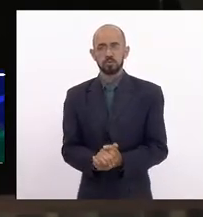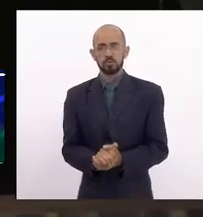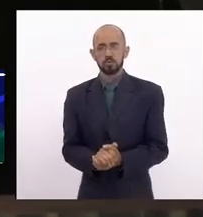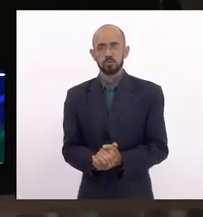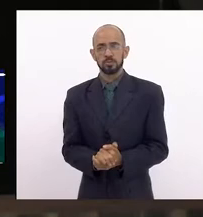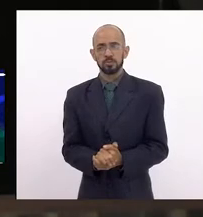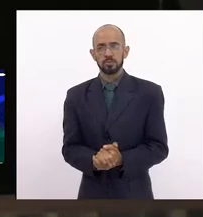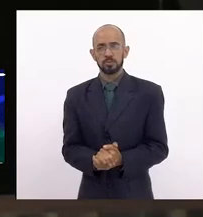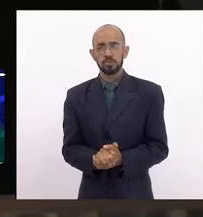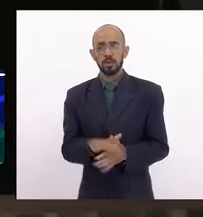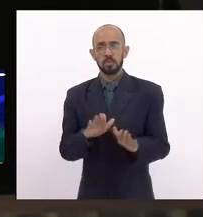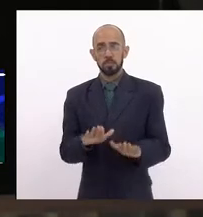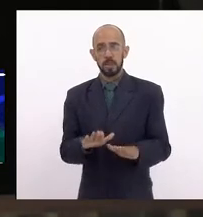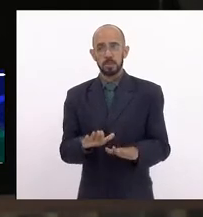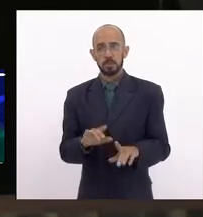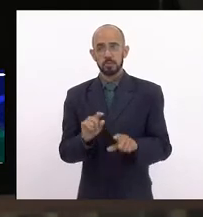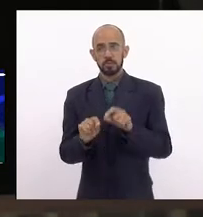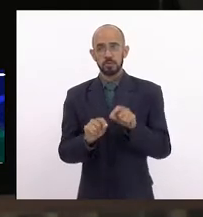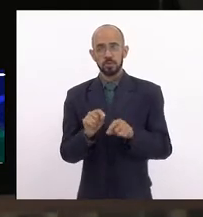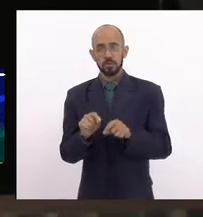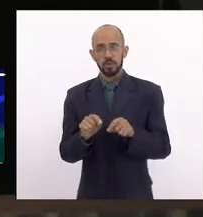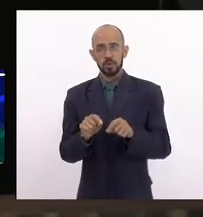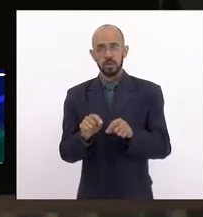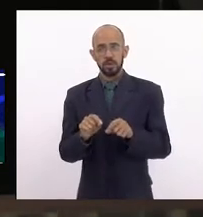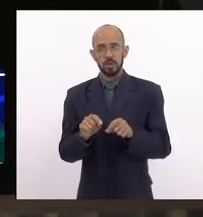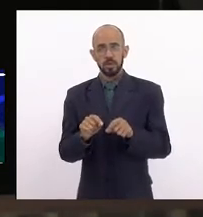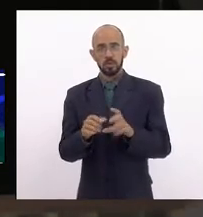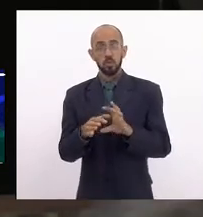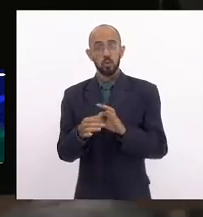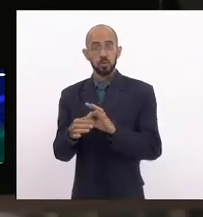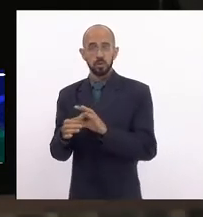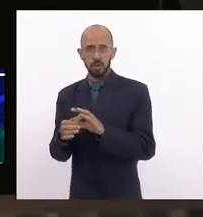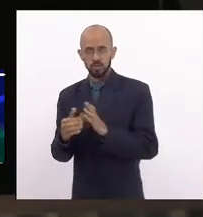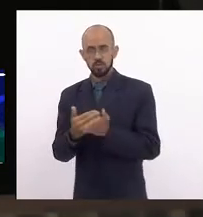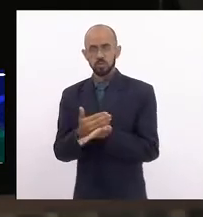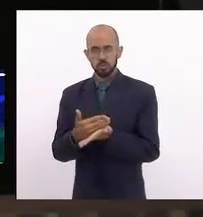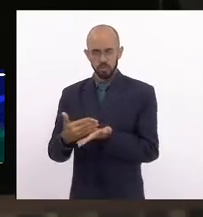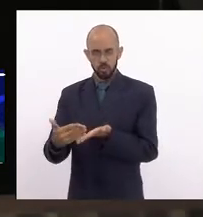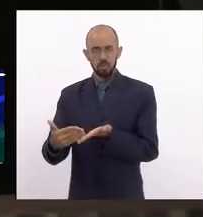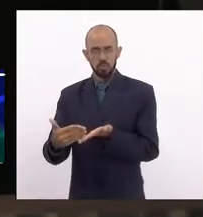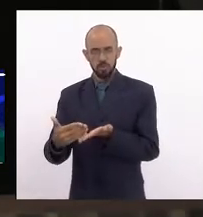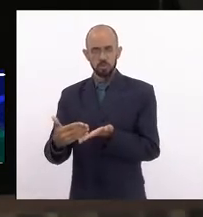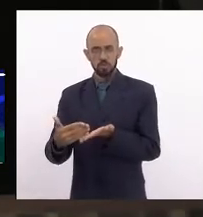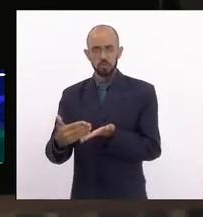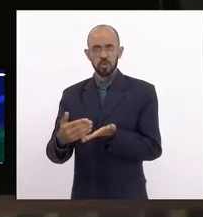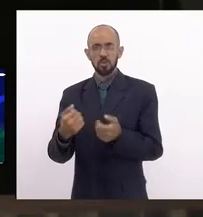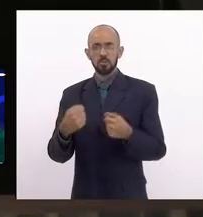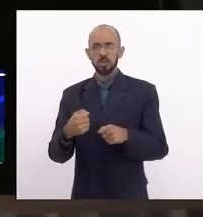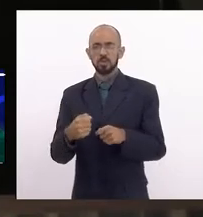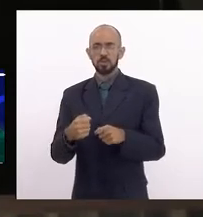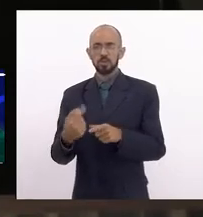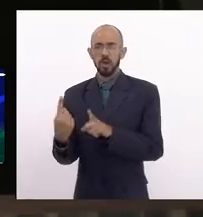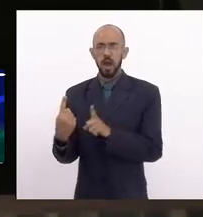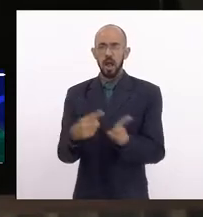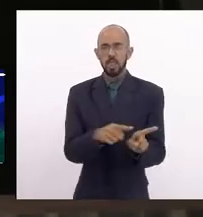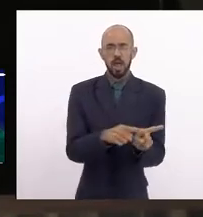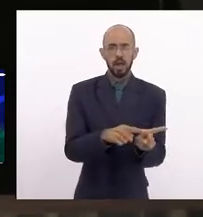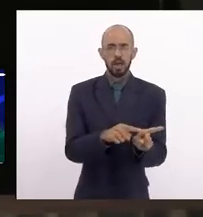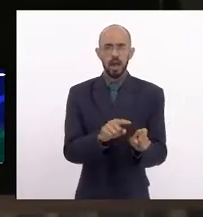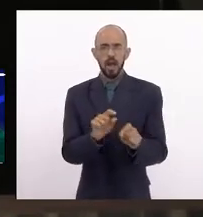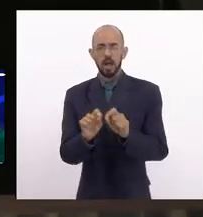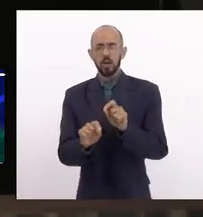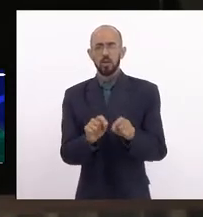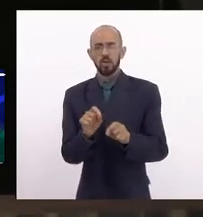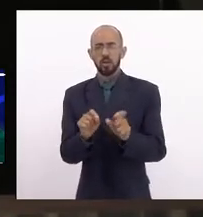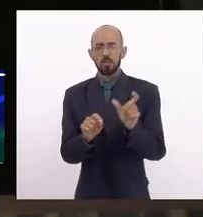é mas a partir dessa introdução que eu fiz eu preciso atacar uma